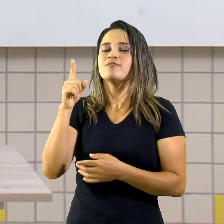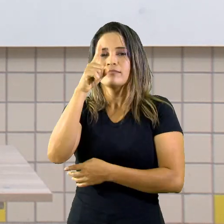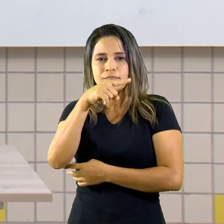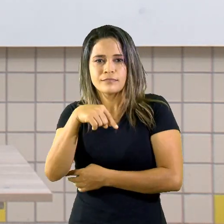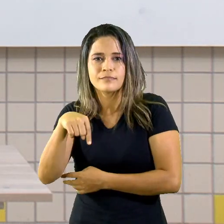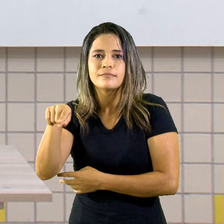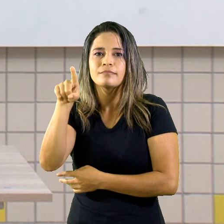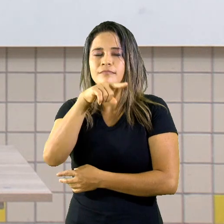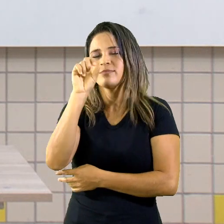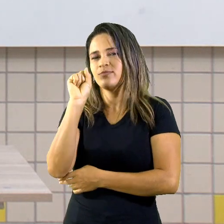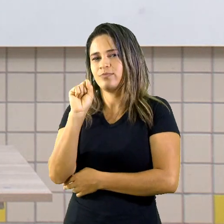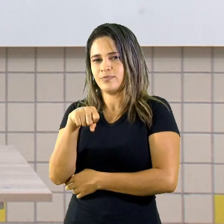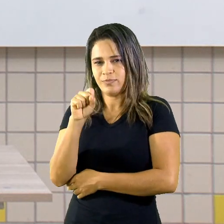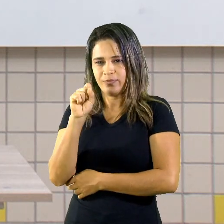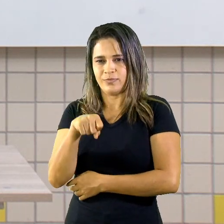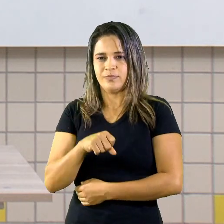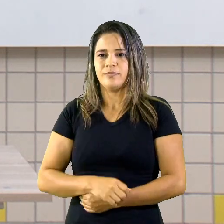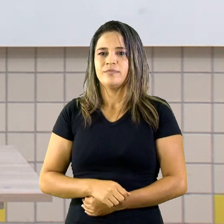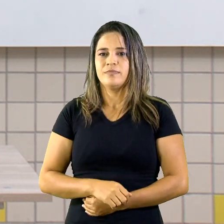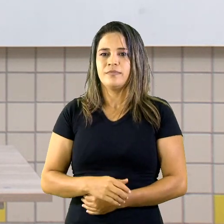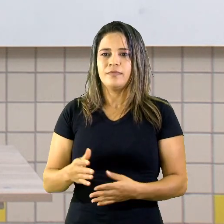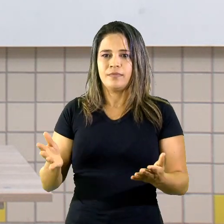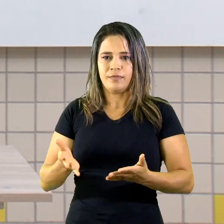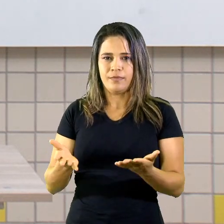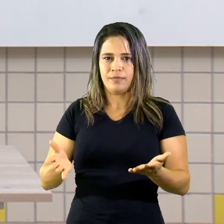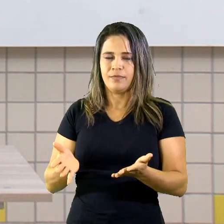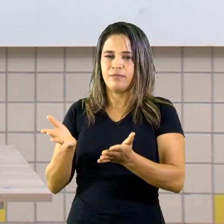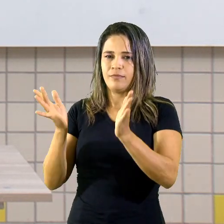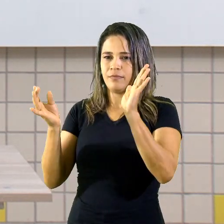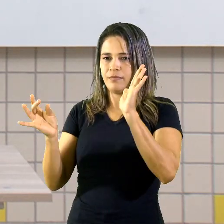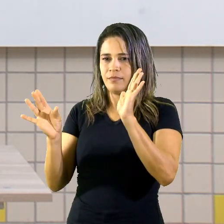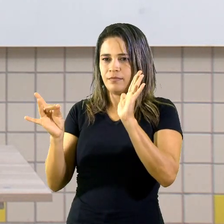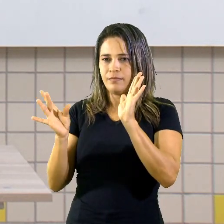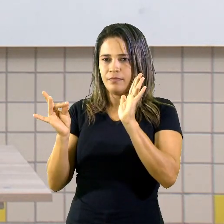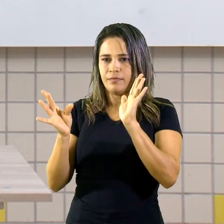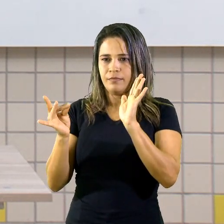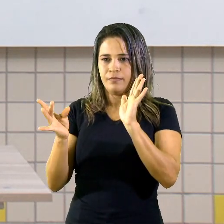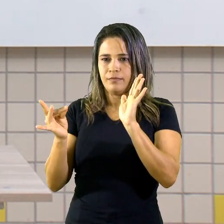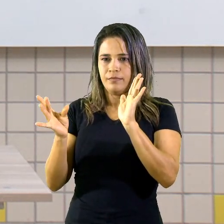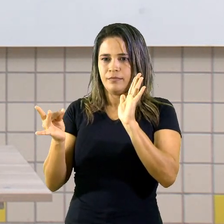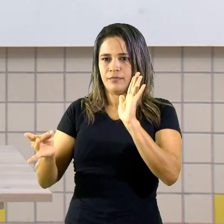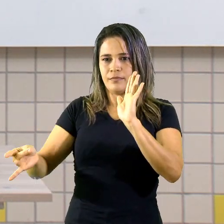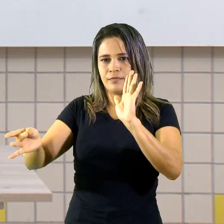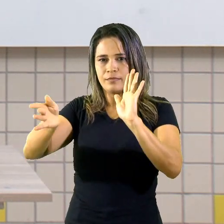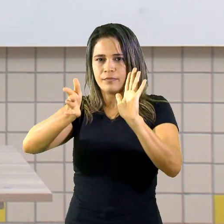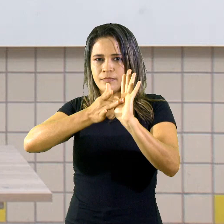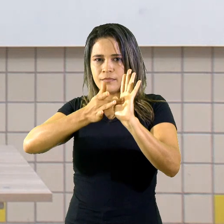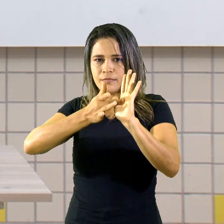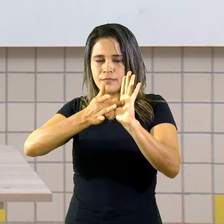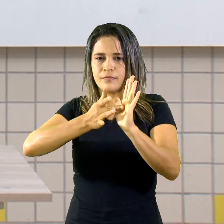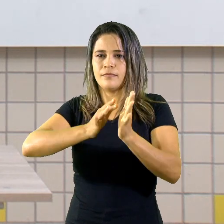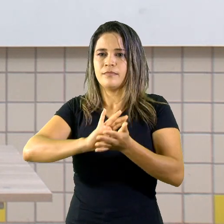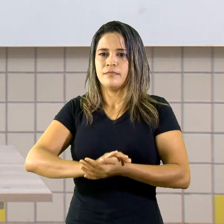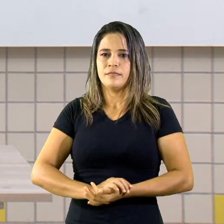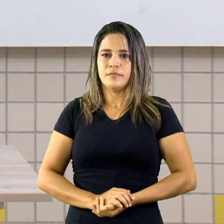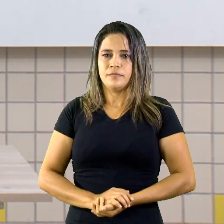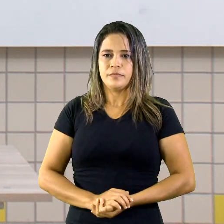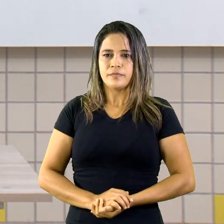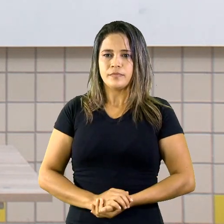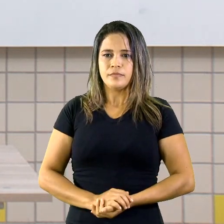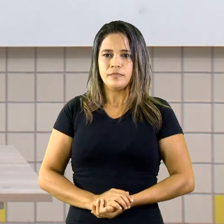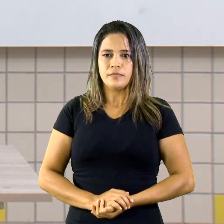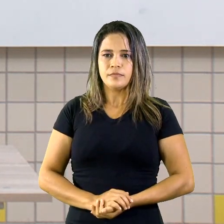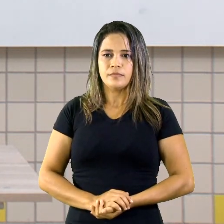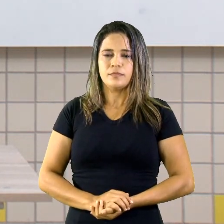círculo. Exatamente. Eu vou pegar aqui o meu adesivo e vou grudar bem aqui do ladinho dela, beleza?